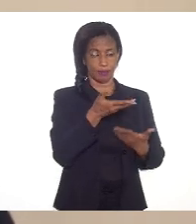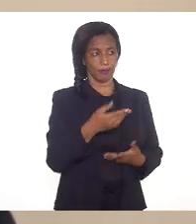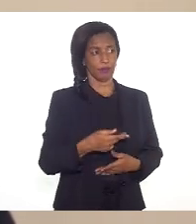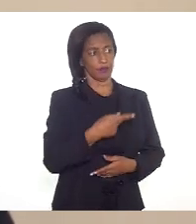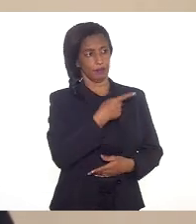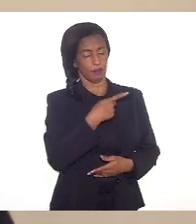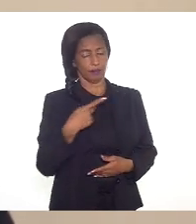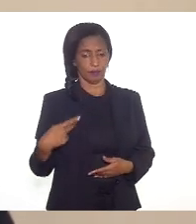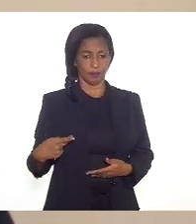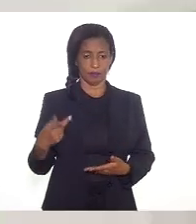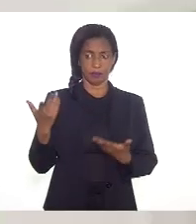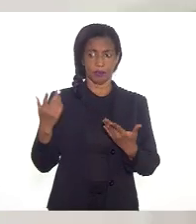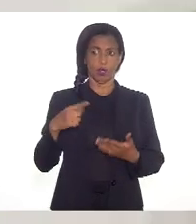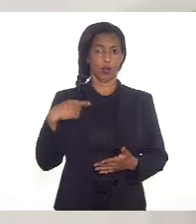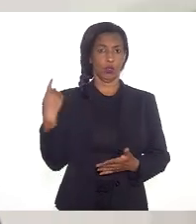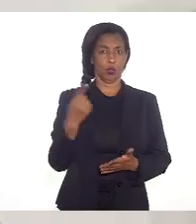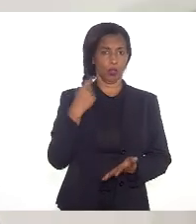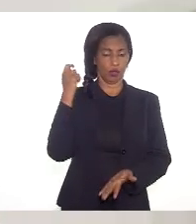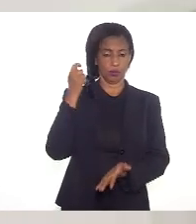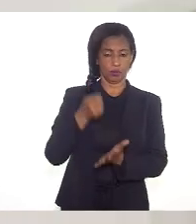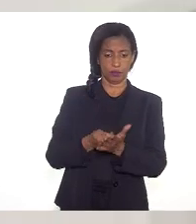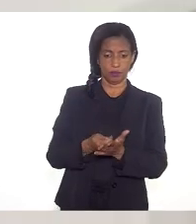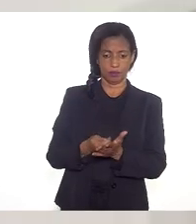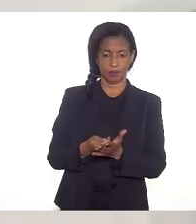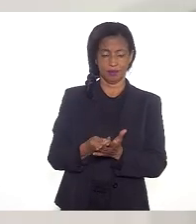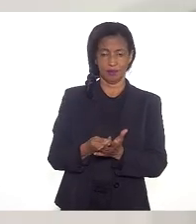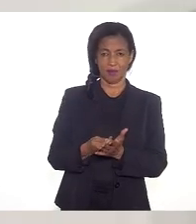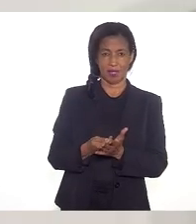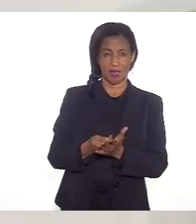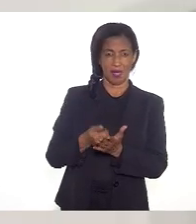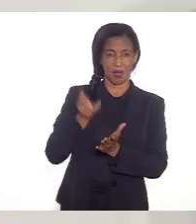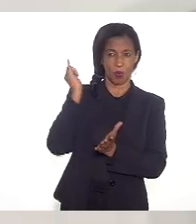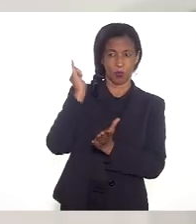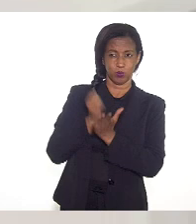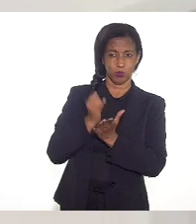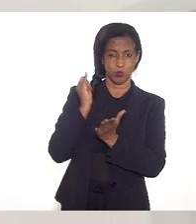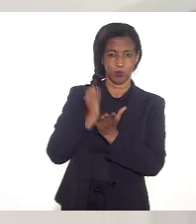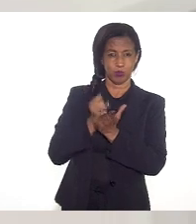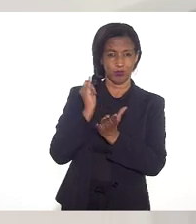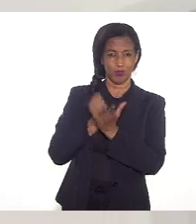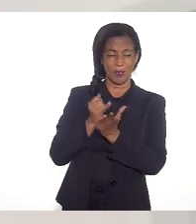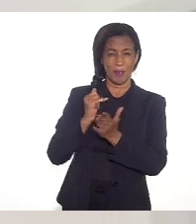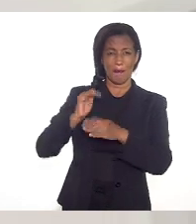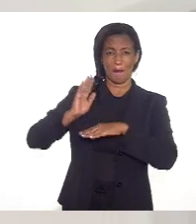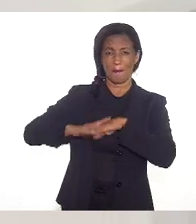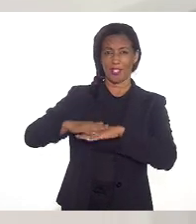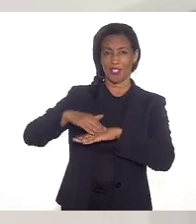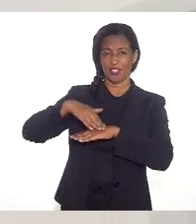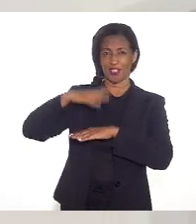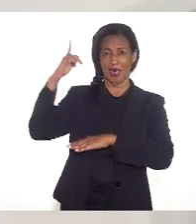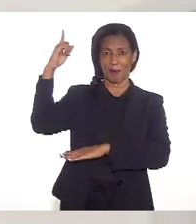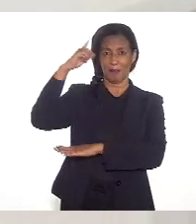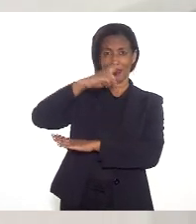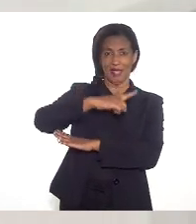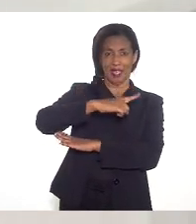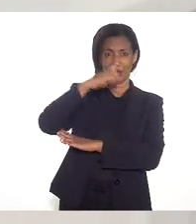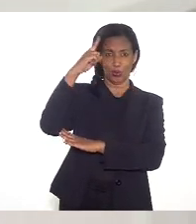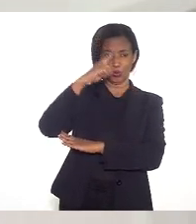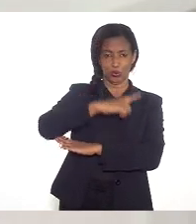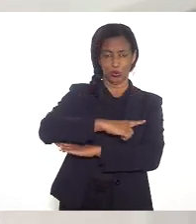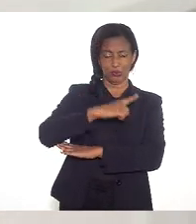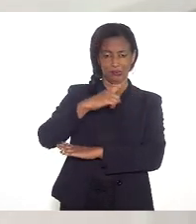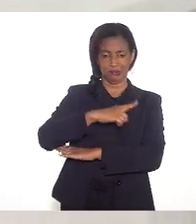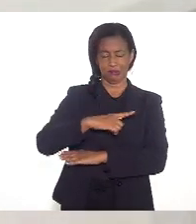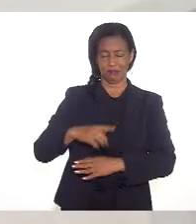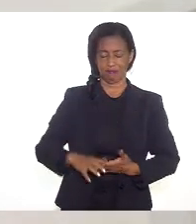Presidente, nós pagamos uma das maiores tarifas de pedágio desse Brasil, tanto estadual, principalmente federal, que